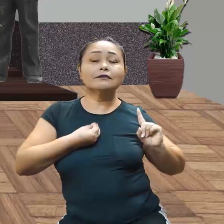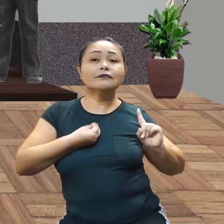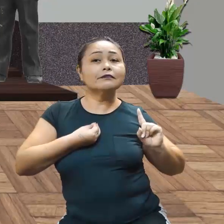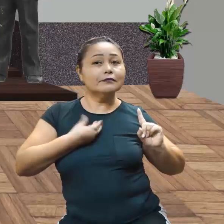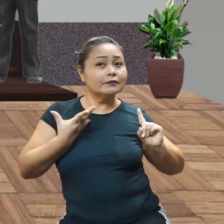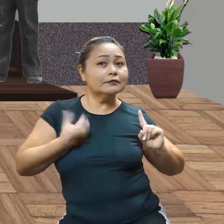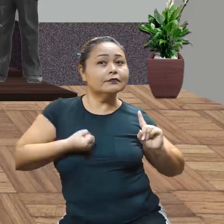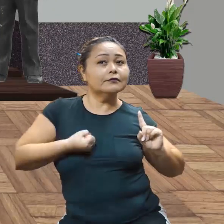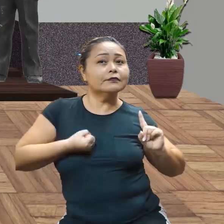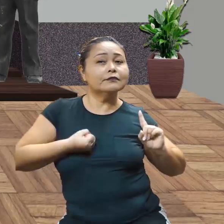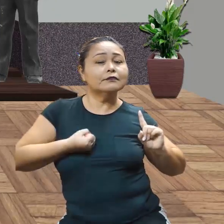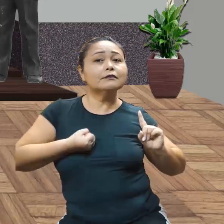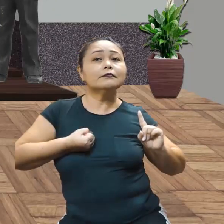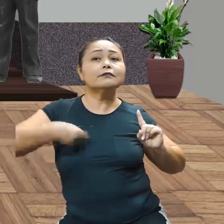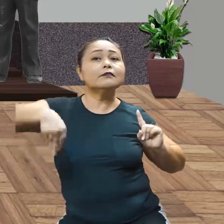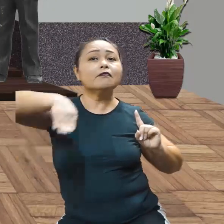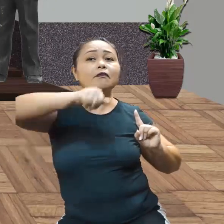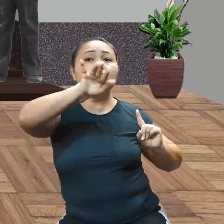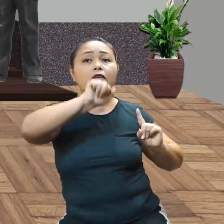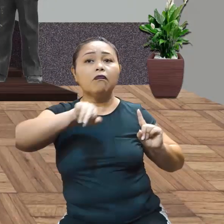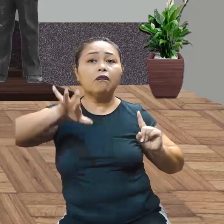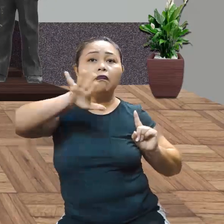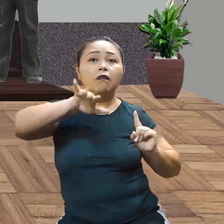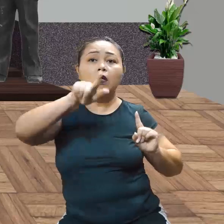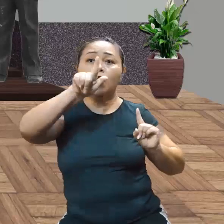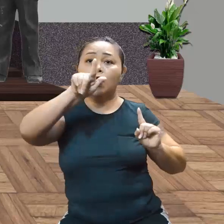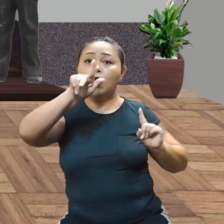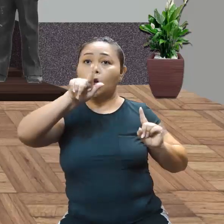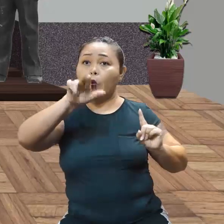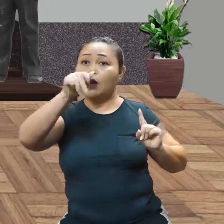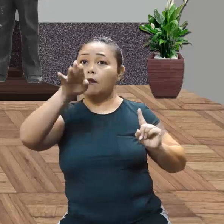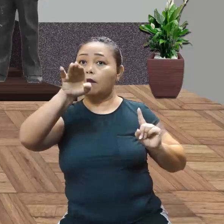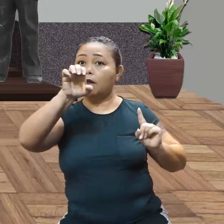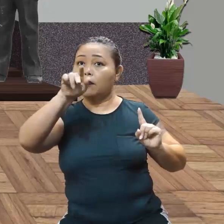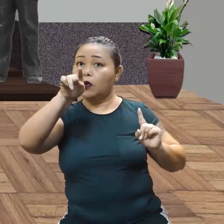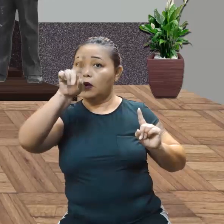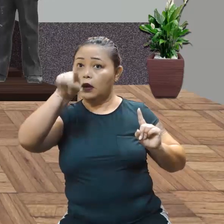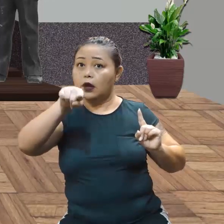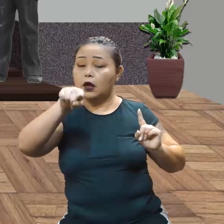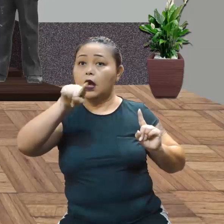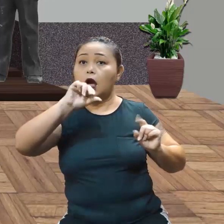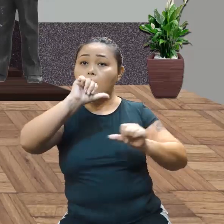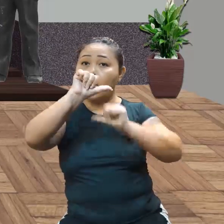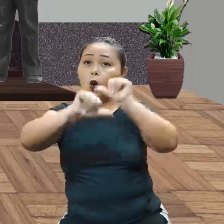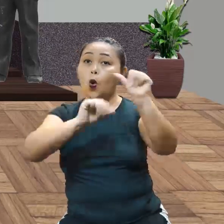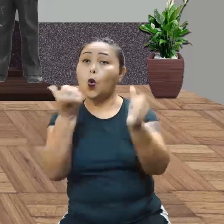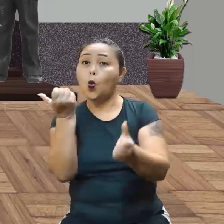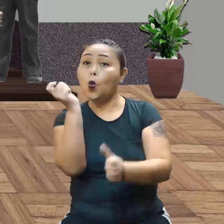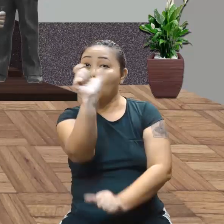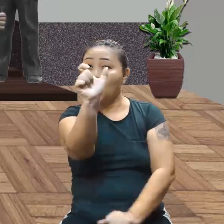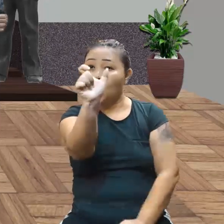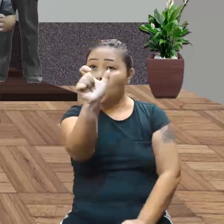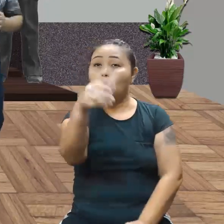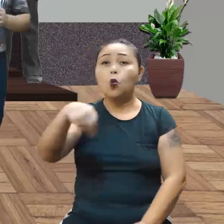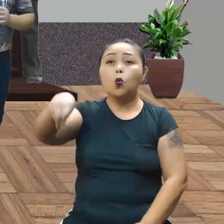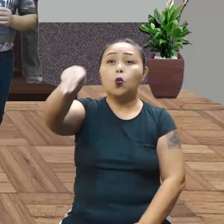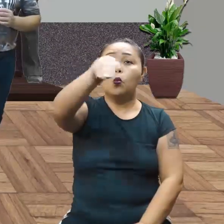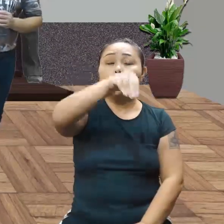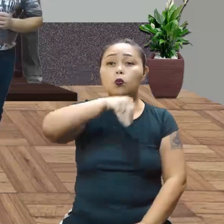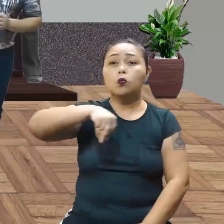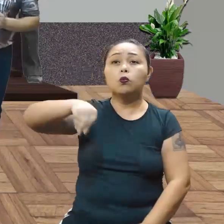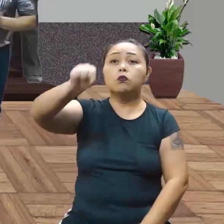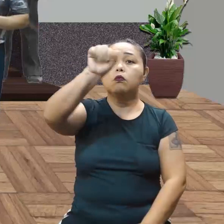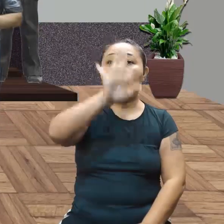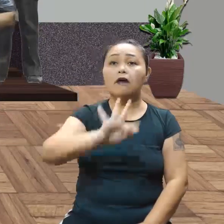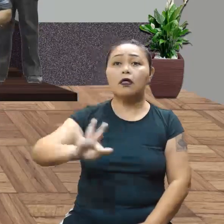vai aceitar que o Território Federal do Guaporé se torne Território Federal